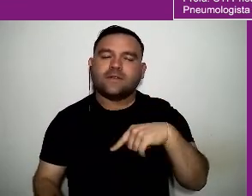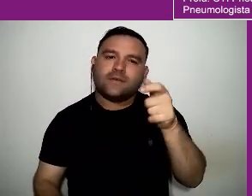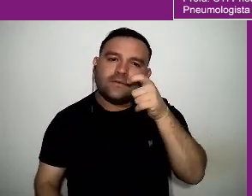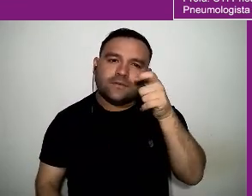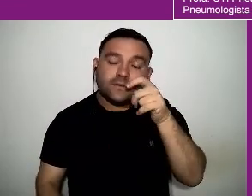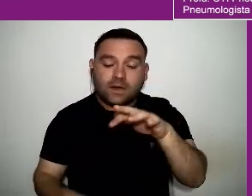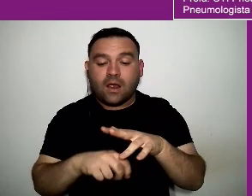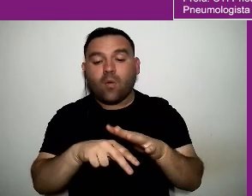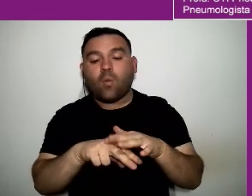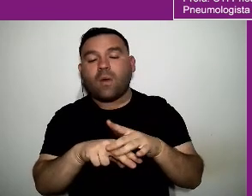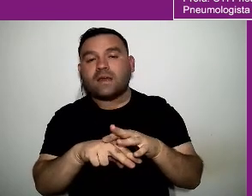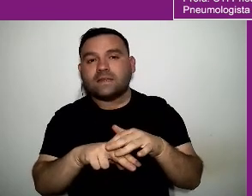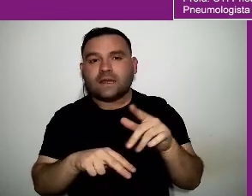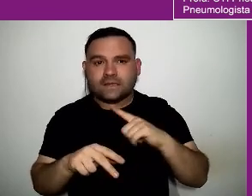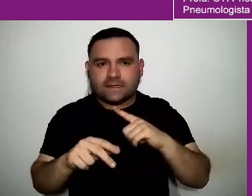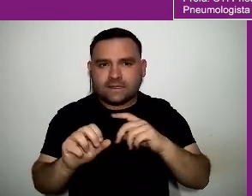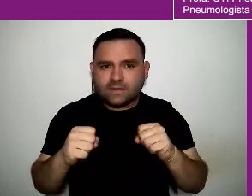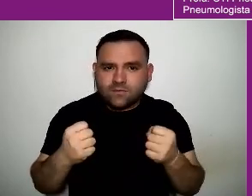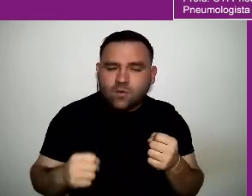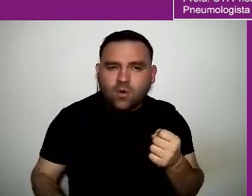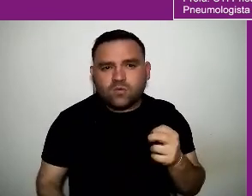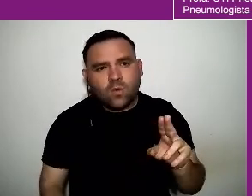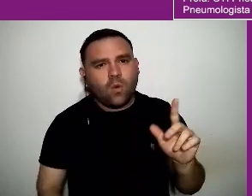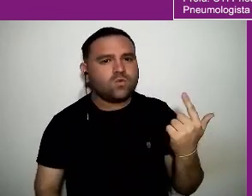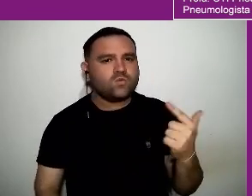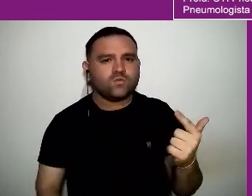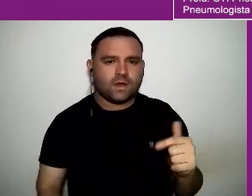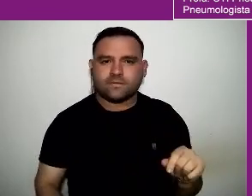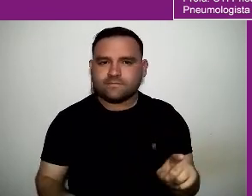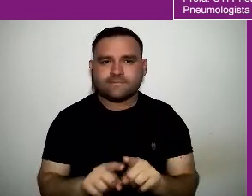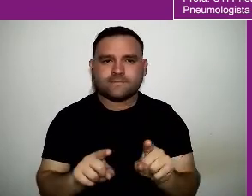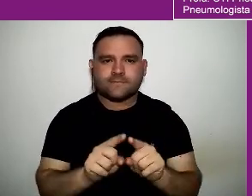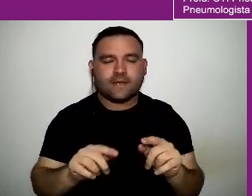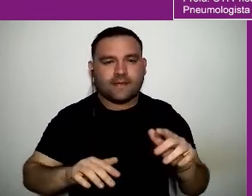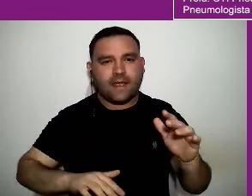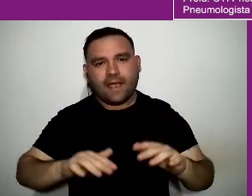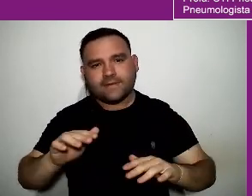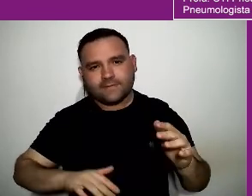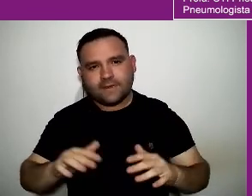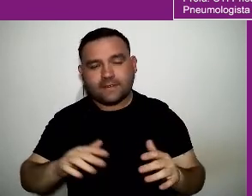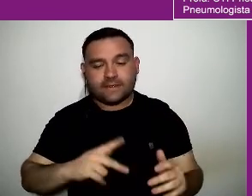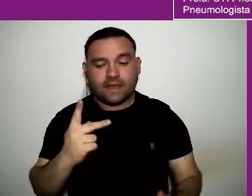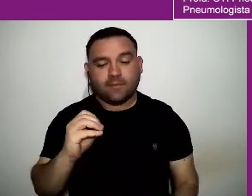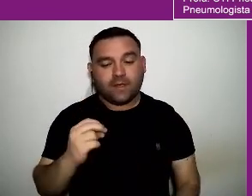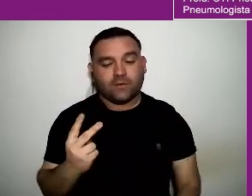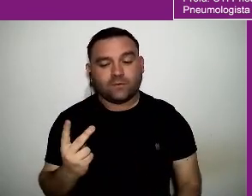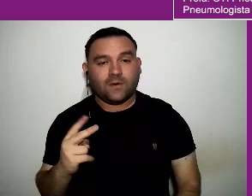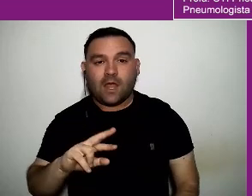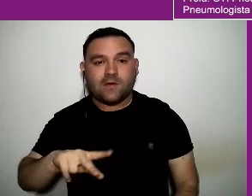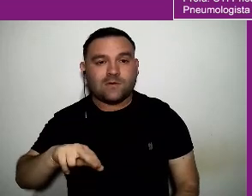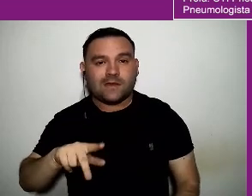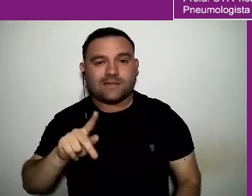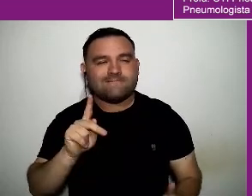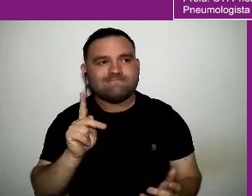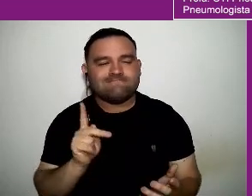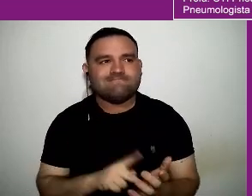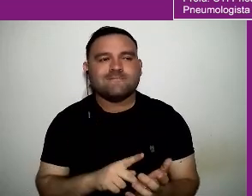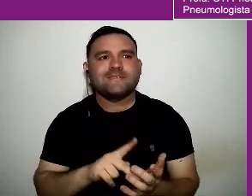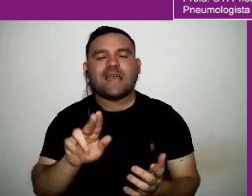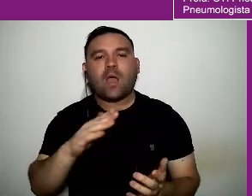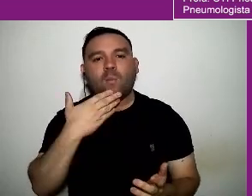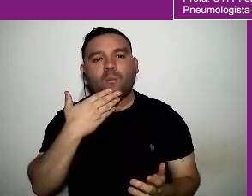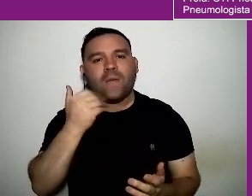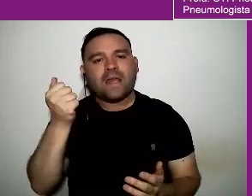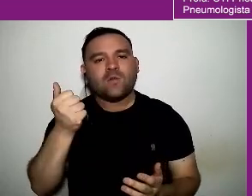olhando se o paciente estava fazendo esforço ou não, já que às vezes a PO2 não era realmente a